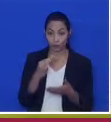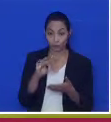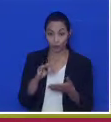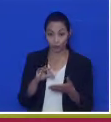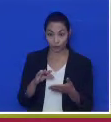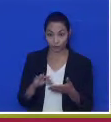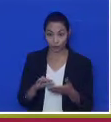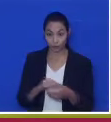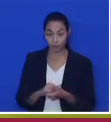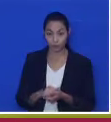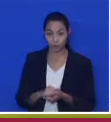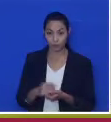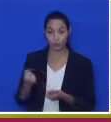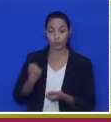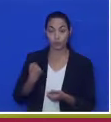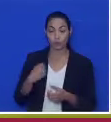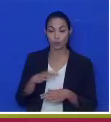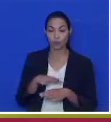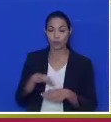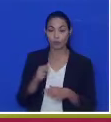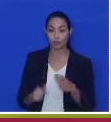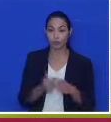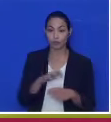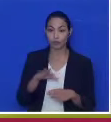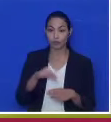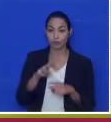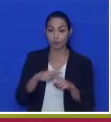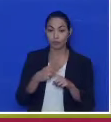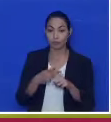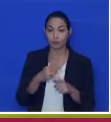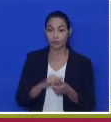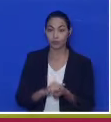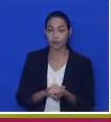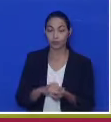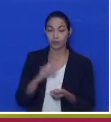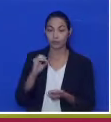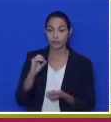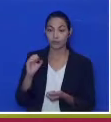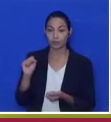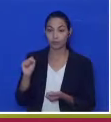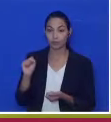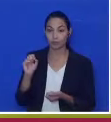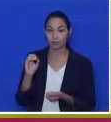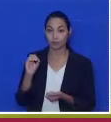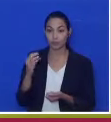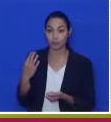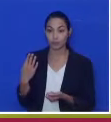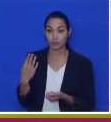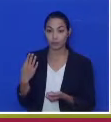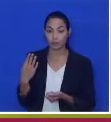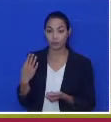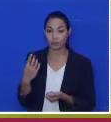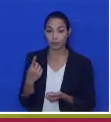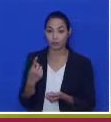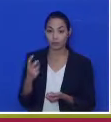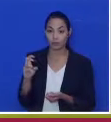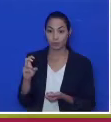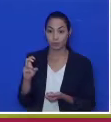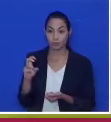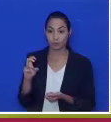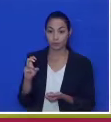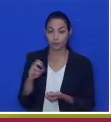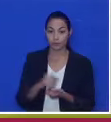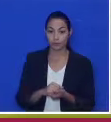Vamos conferir. As dezenas sorteadas no primeiro sorteio da dupla Sena foram 08, 04, 15,